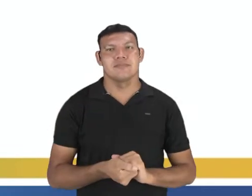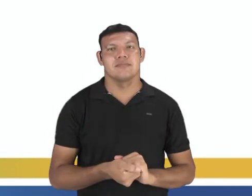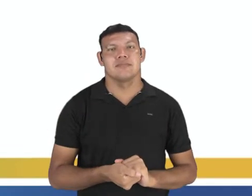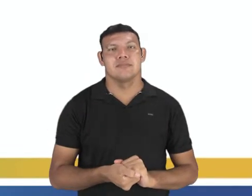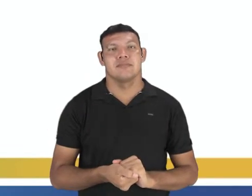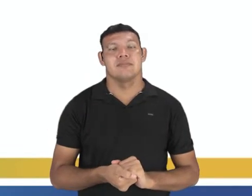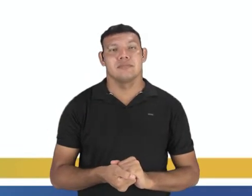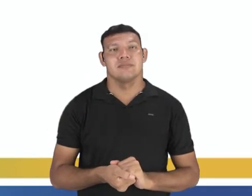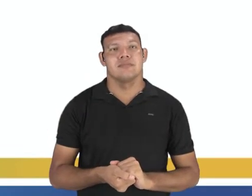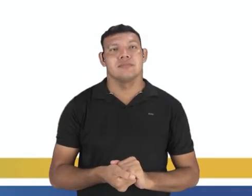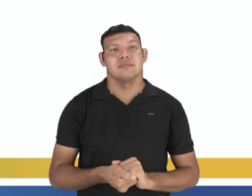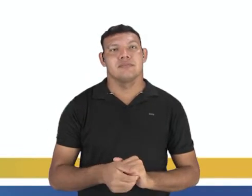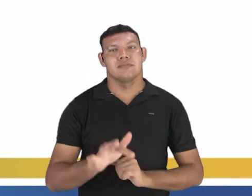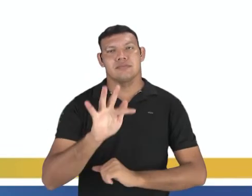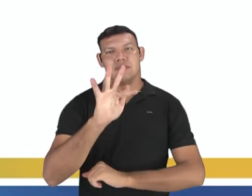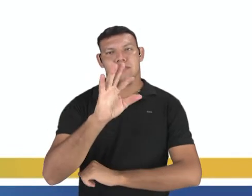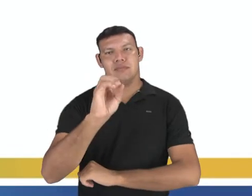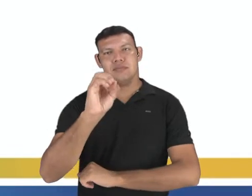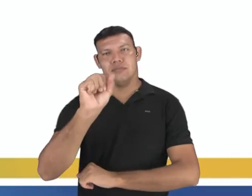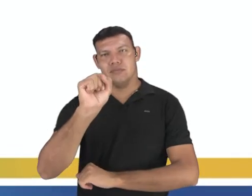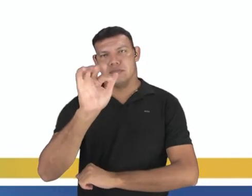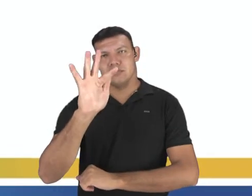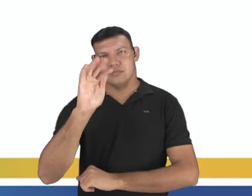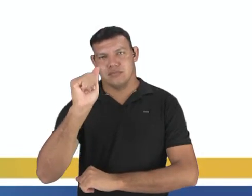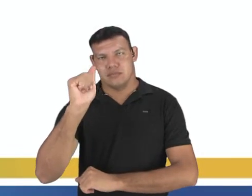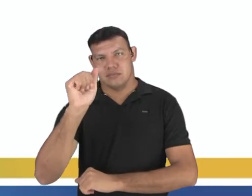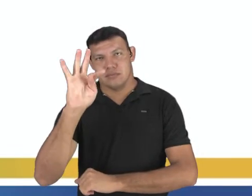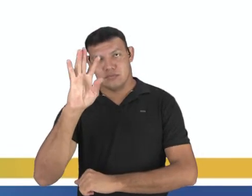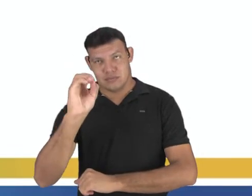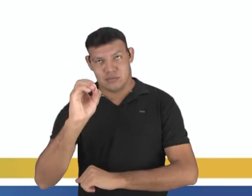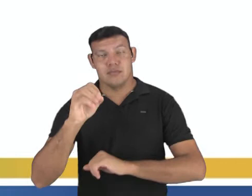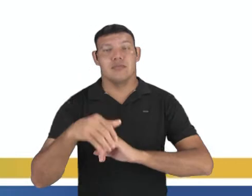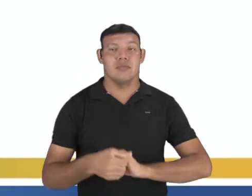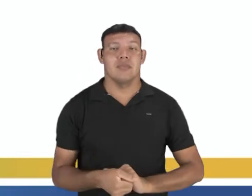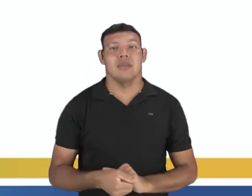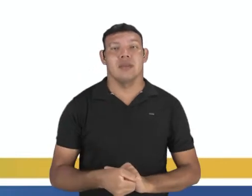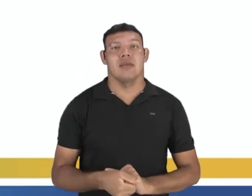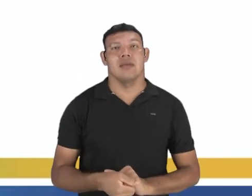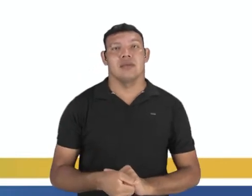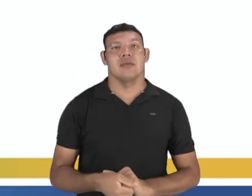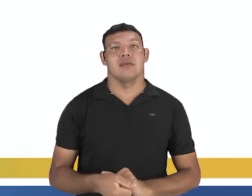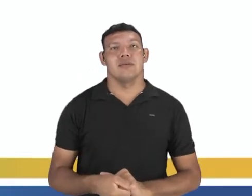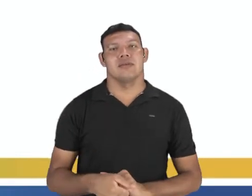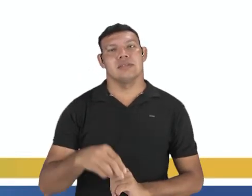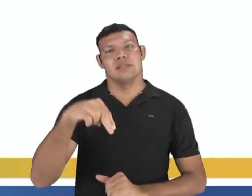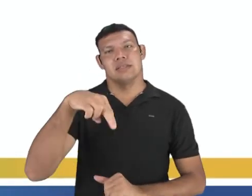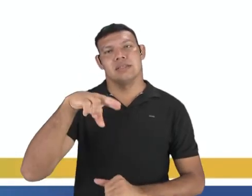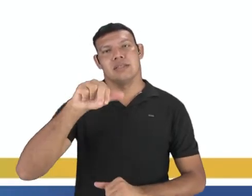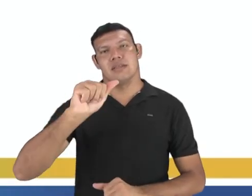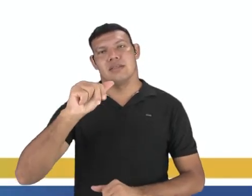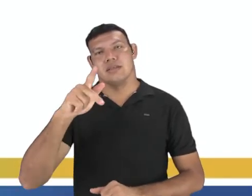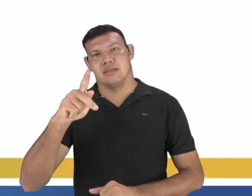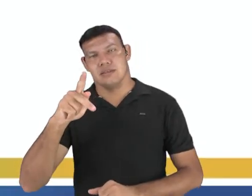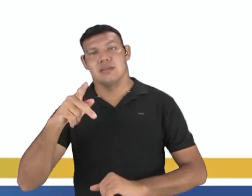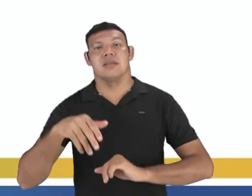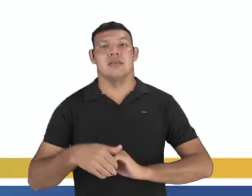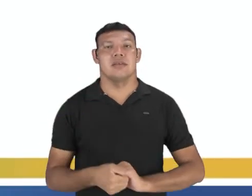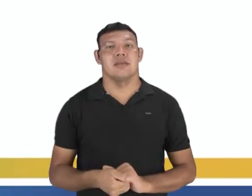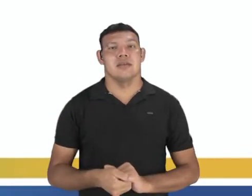de água, o fosfato de nicotinamida adenina dinucleotídeo, ou seja, o NADP,